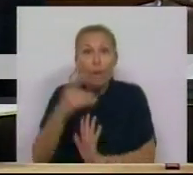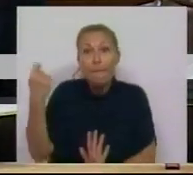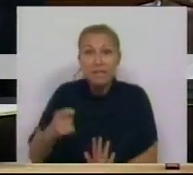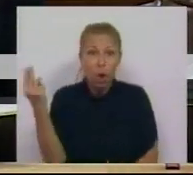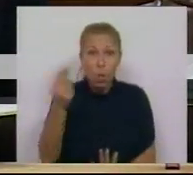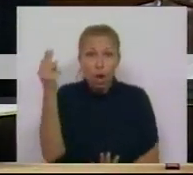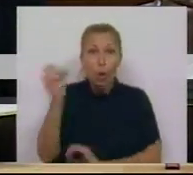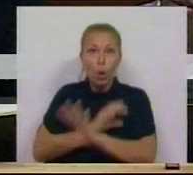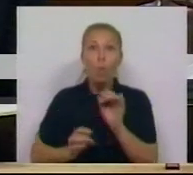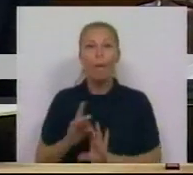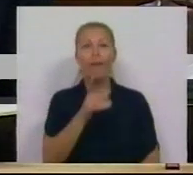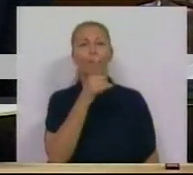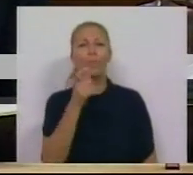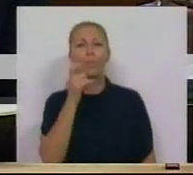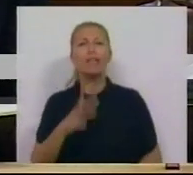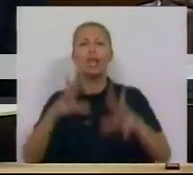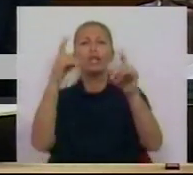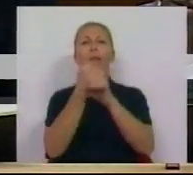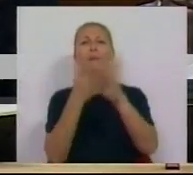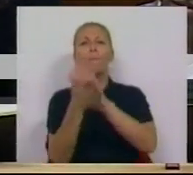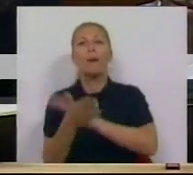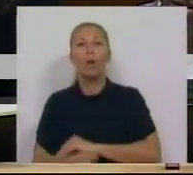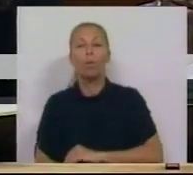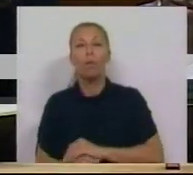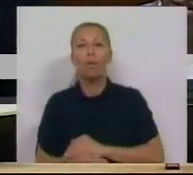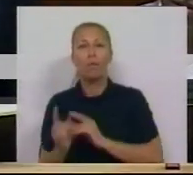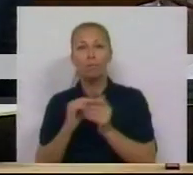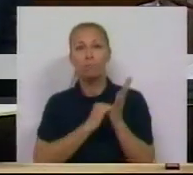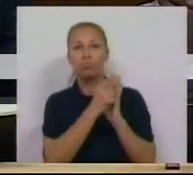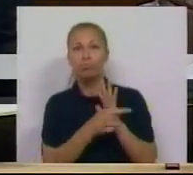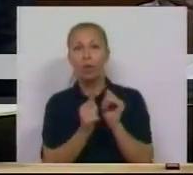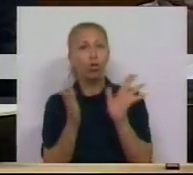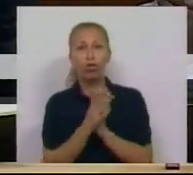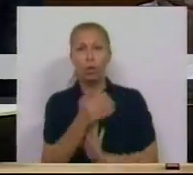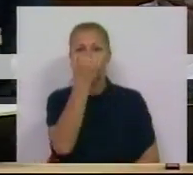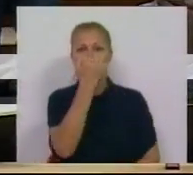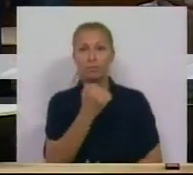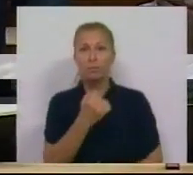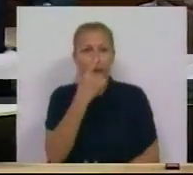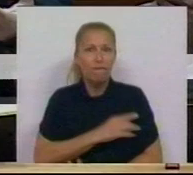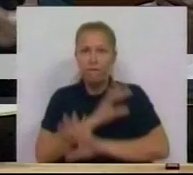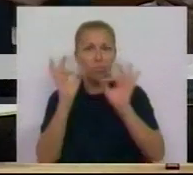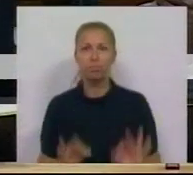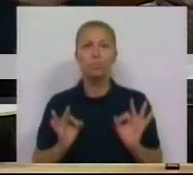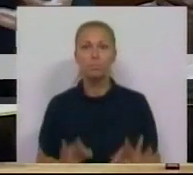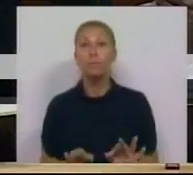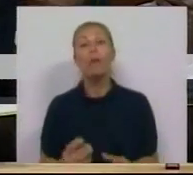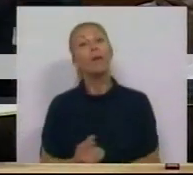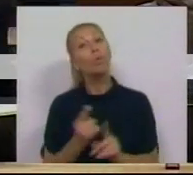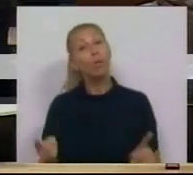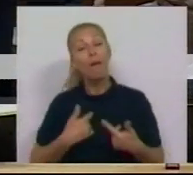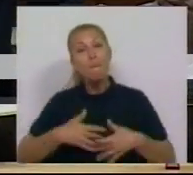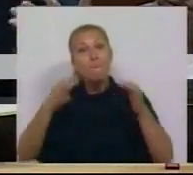Europeia prometem crescimento e emprego. E todas fracassaram. Todas fracassaram. E fracassaram porque é preciso uma política de